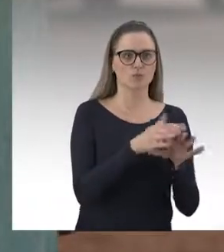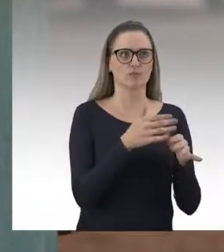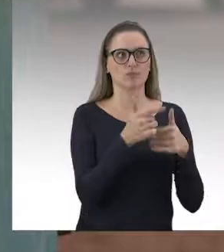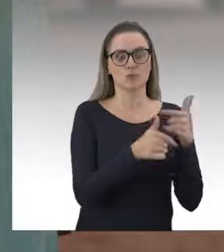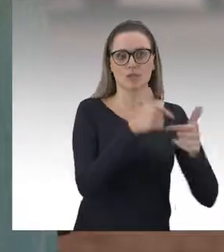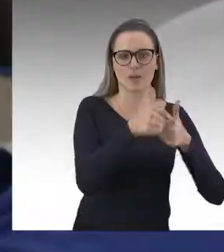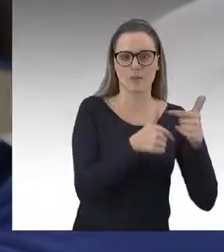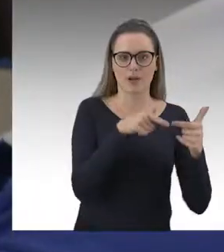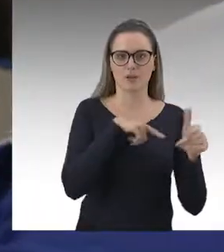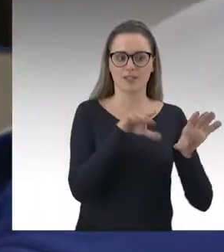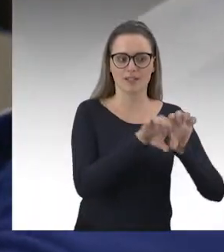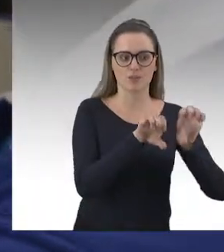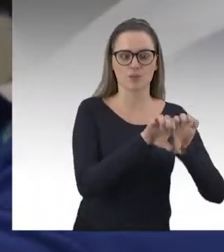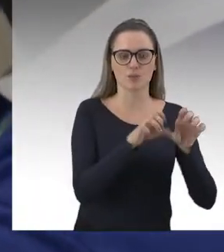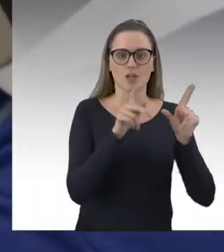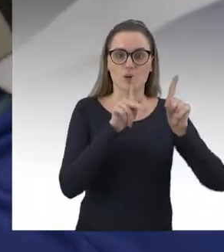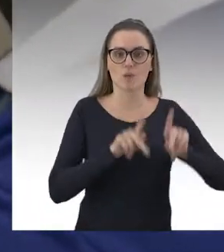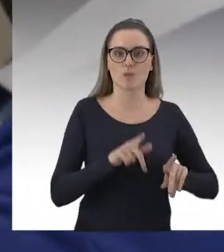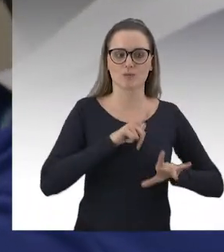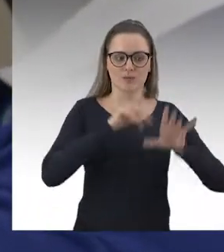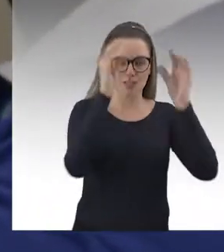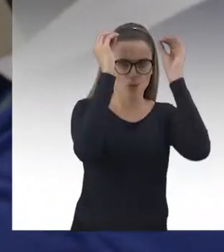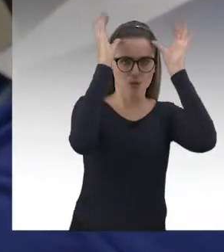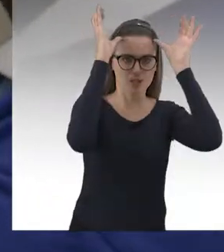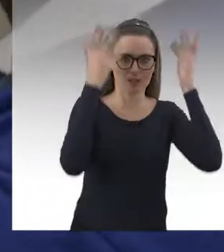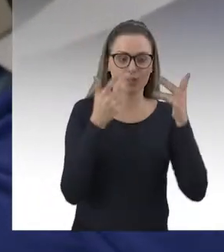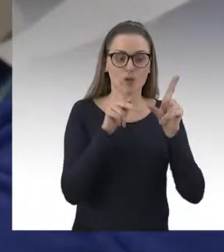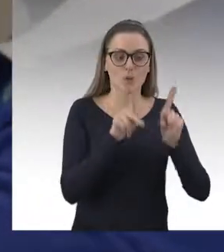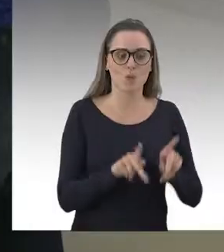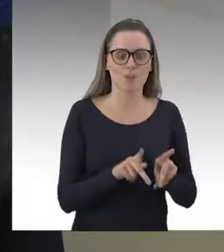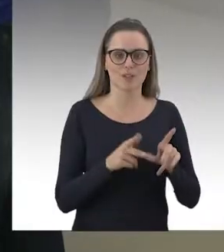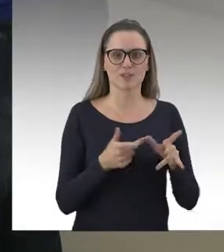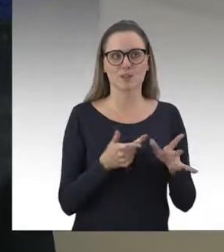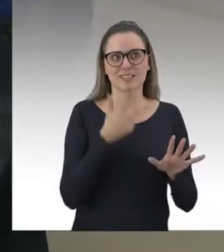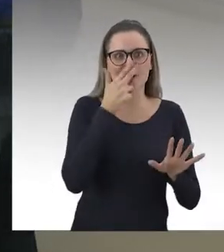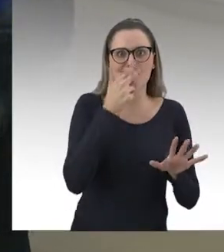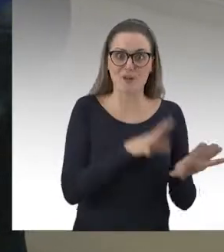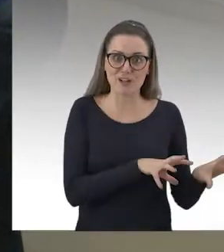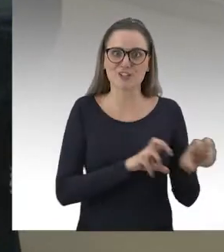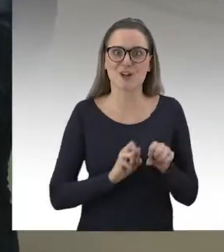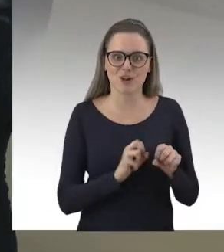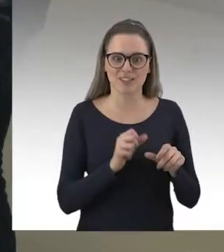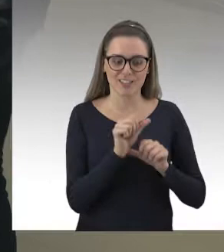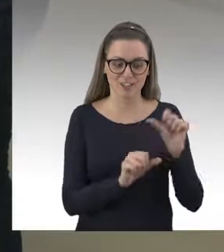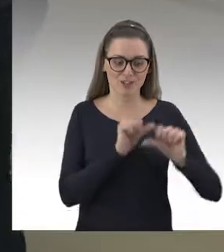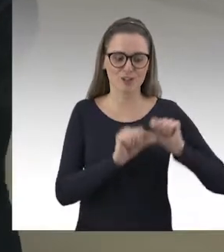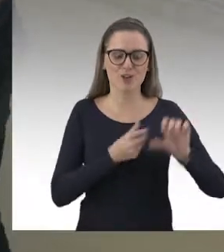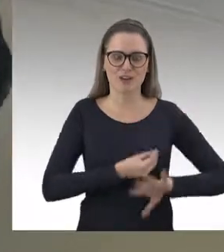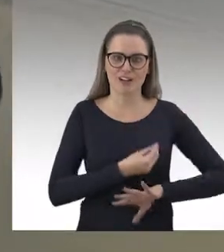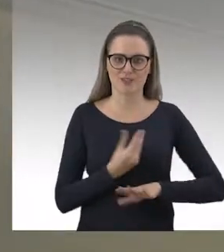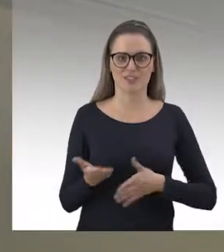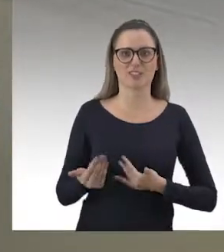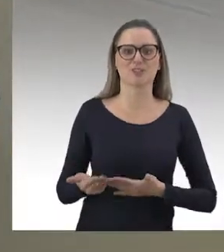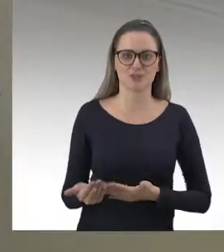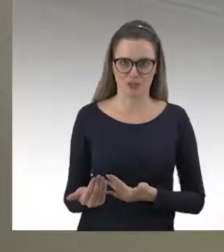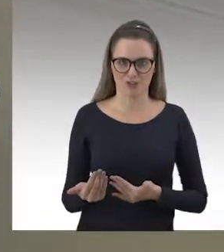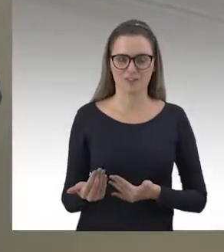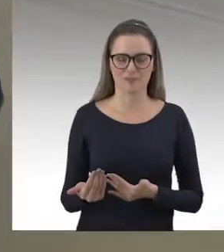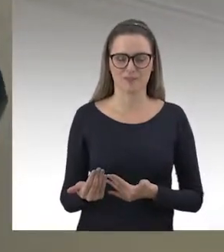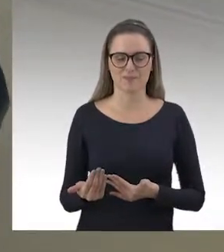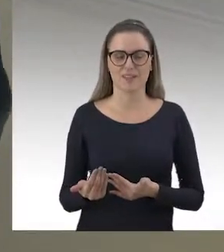estruturado, com exemplos, com pessoas estruturadas, que muitas vezes pessoas acolhedoras, né, que conseguem até mudar a vida daquele jovem, fazer a diferença na vida daquele jovem,